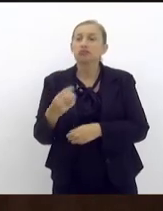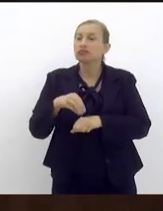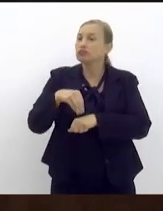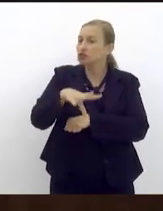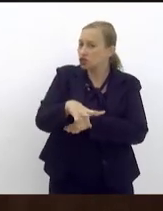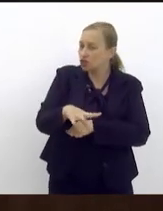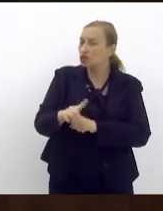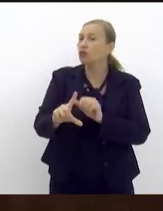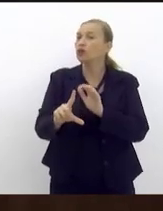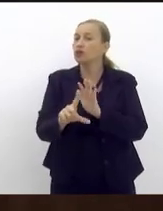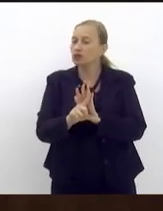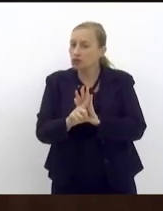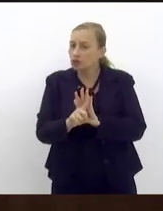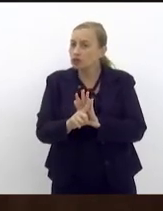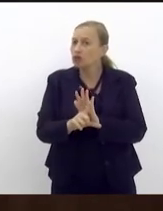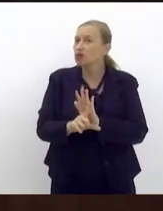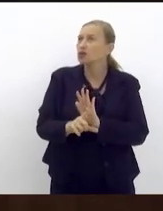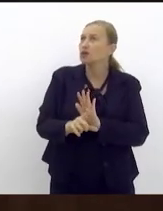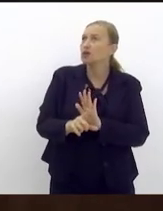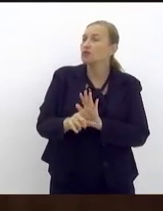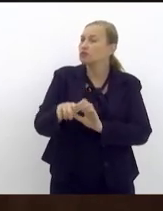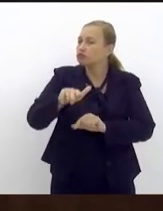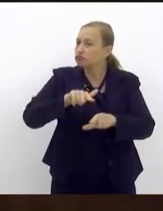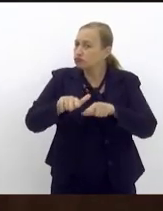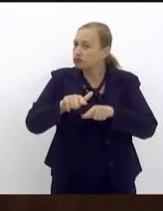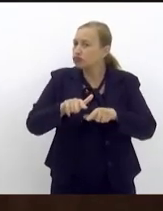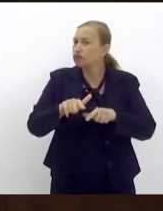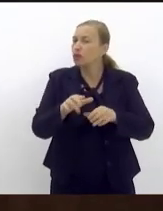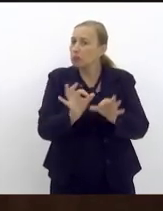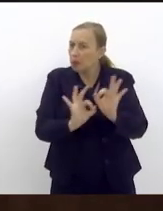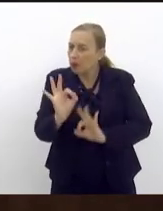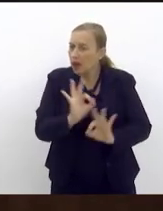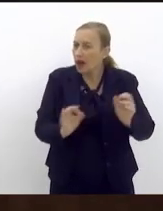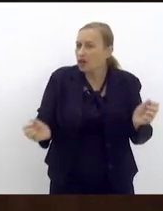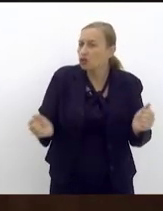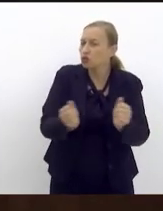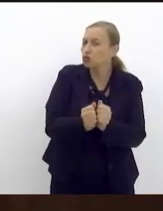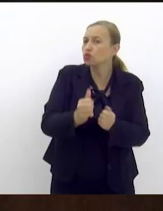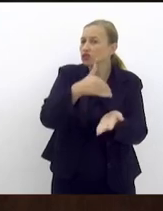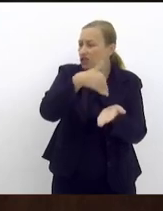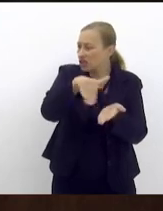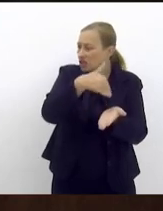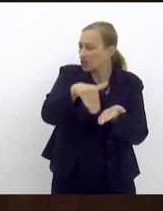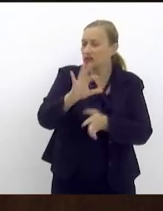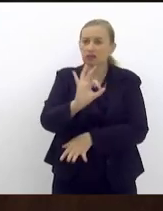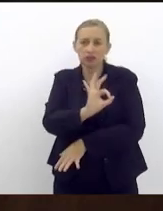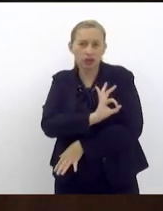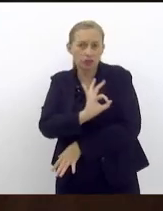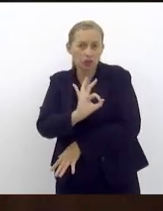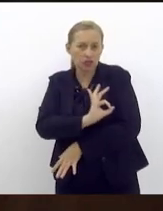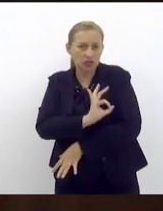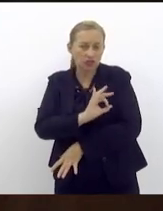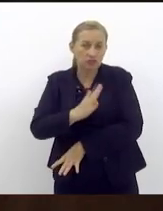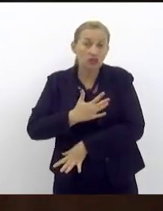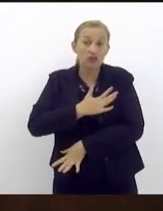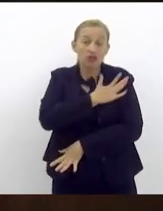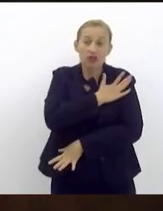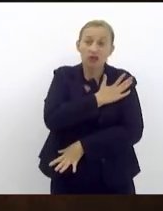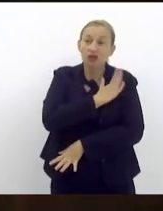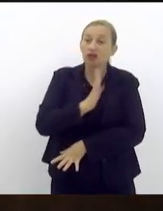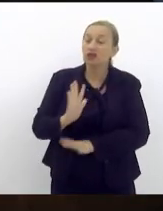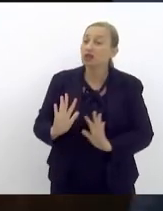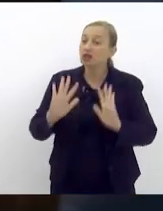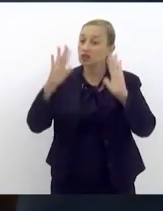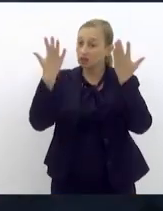indicação Legislativa ou medicação que foi trabalhada junto com a secretaria da polícia militar para que nos